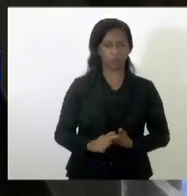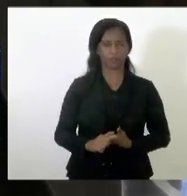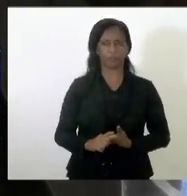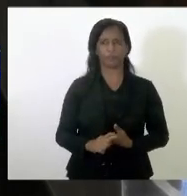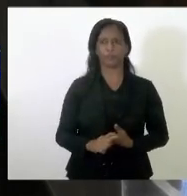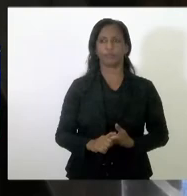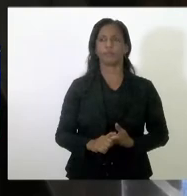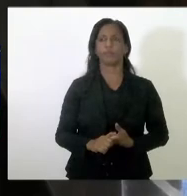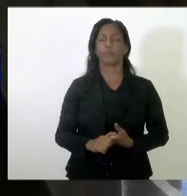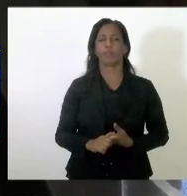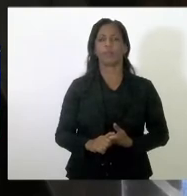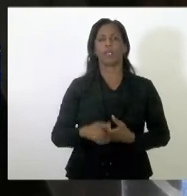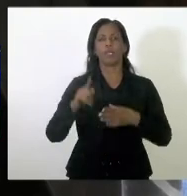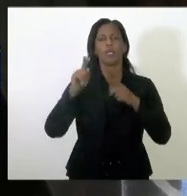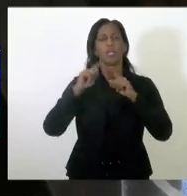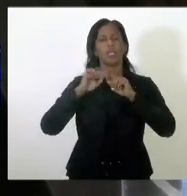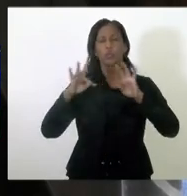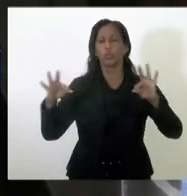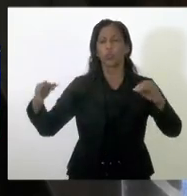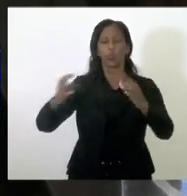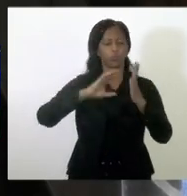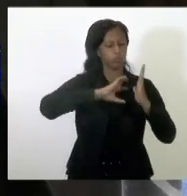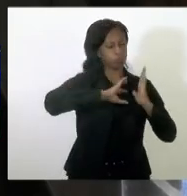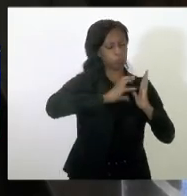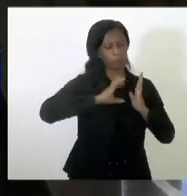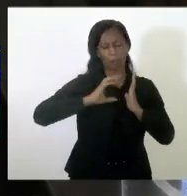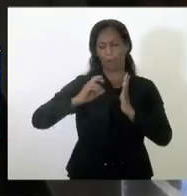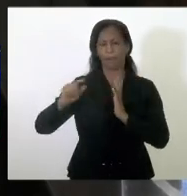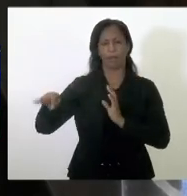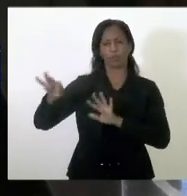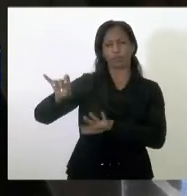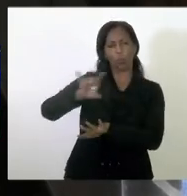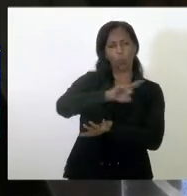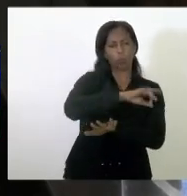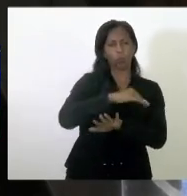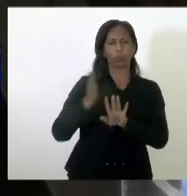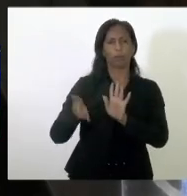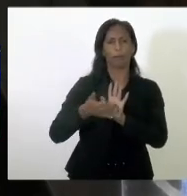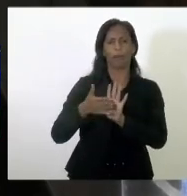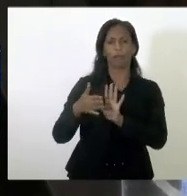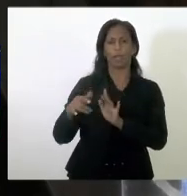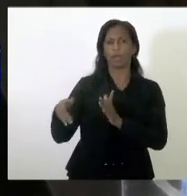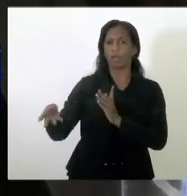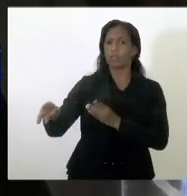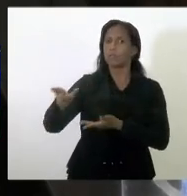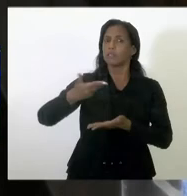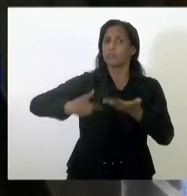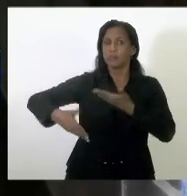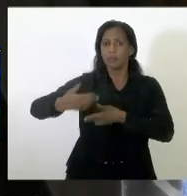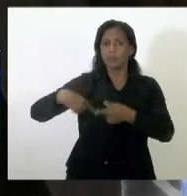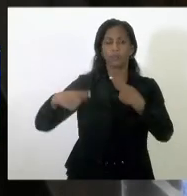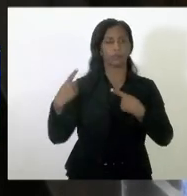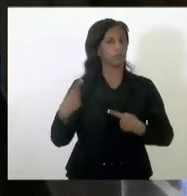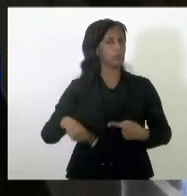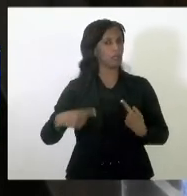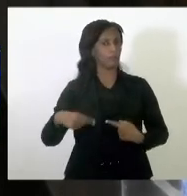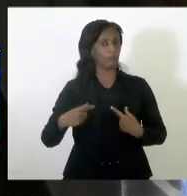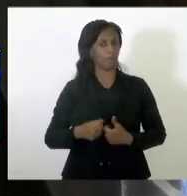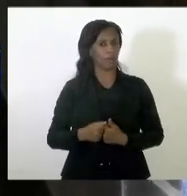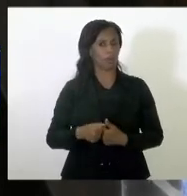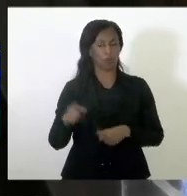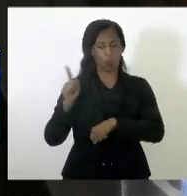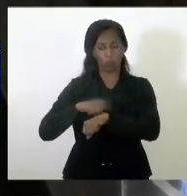é muito importante que as bancadas, que os partidos, que os mandatos se envolvam nesse debate. O tempo é